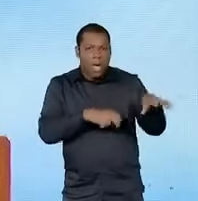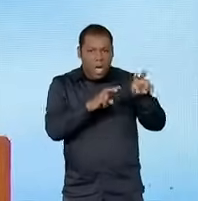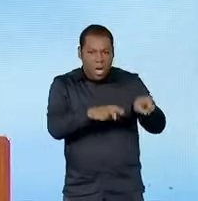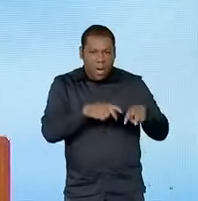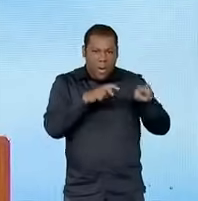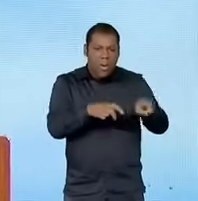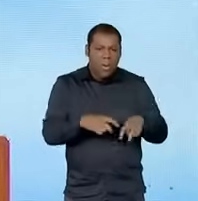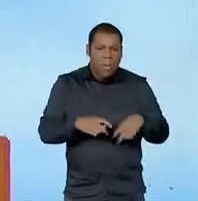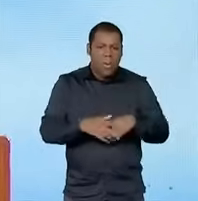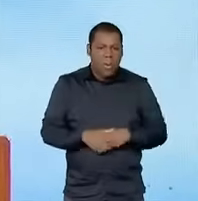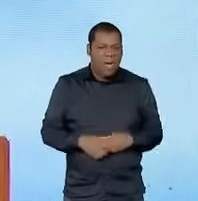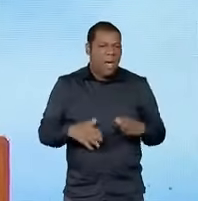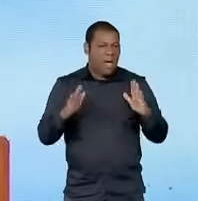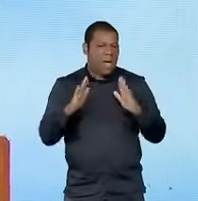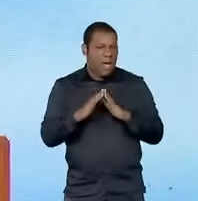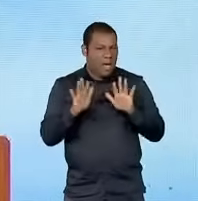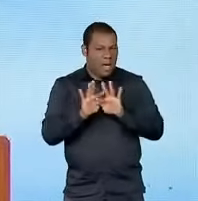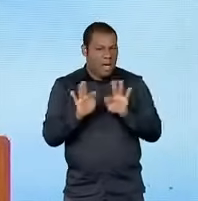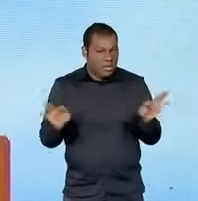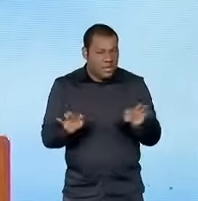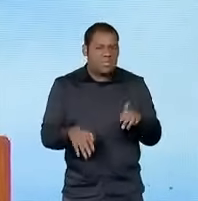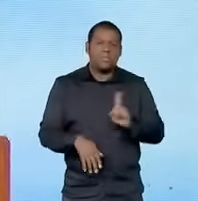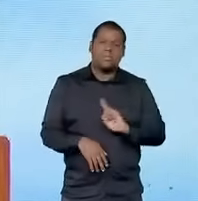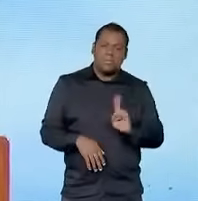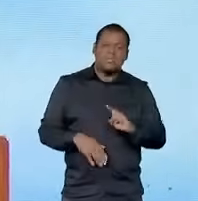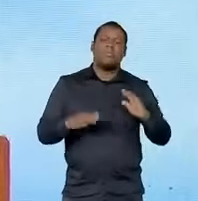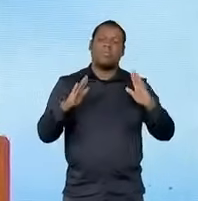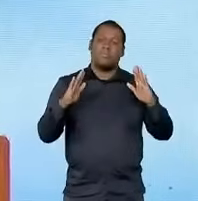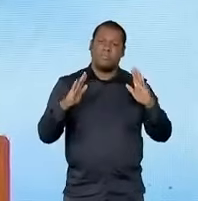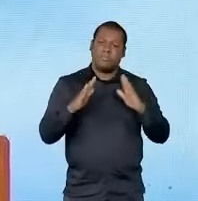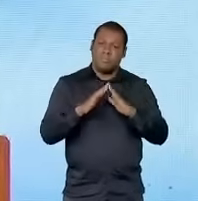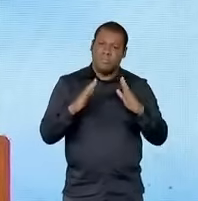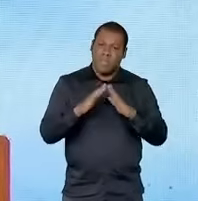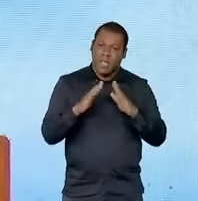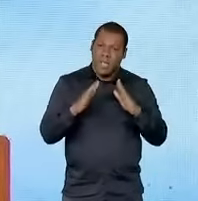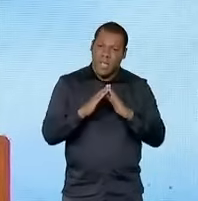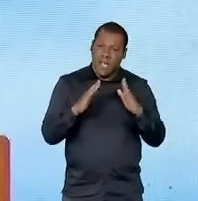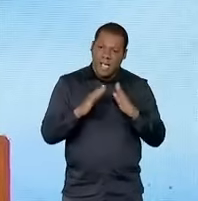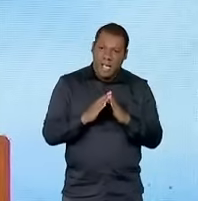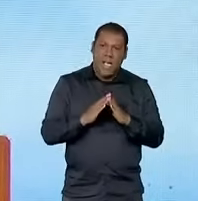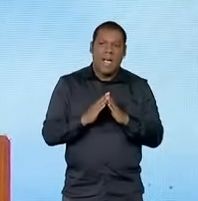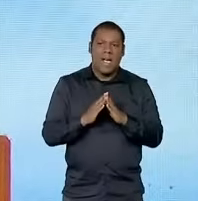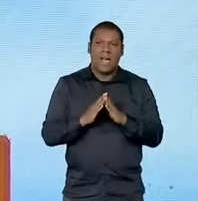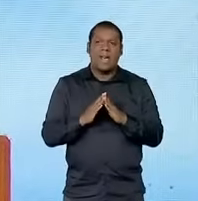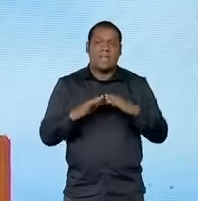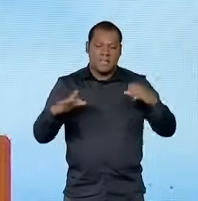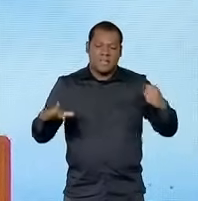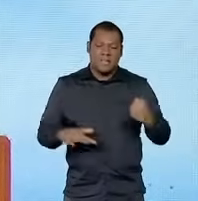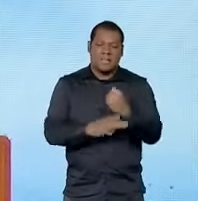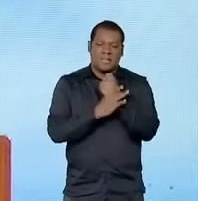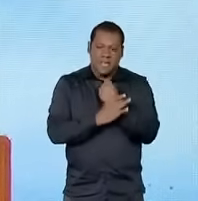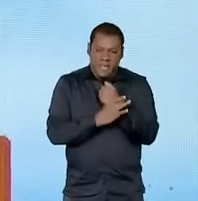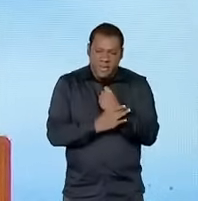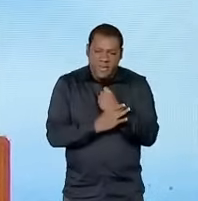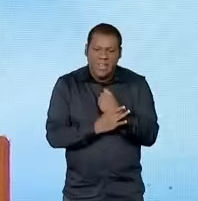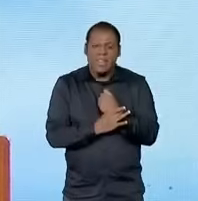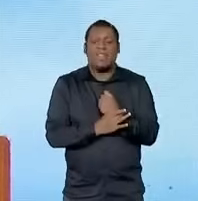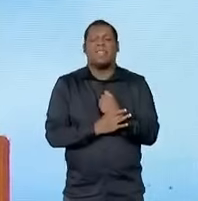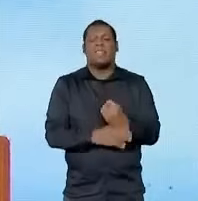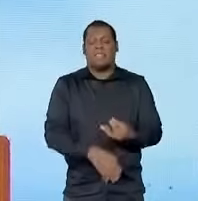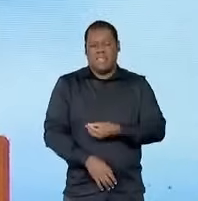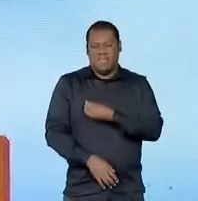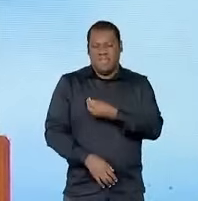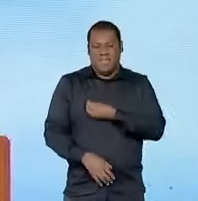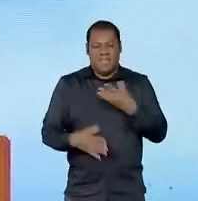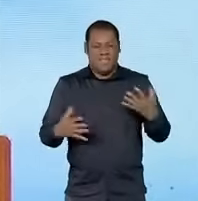e sim como uma moradia digna, com a produção de alimentos saudáveis, com vida, com alegria,